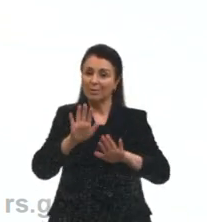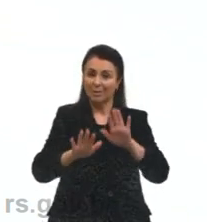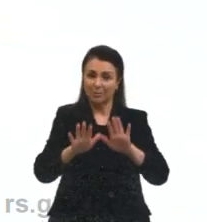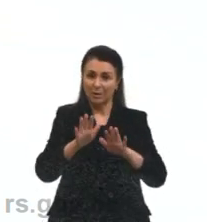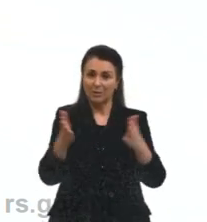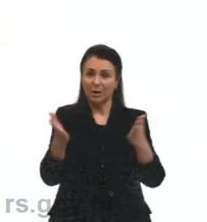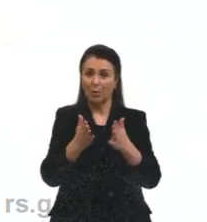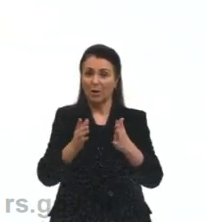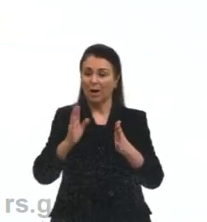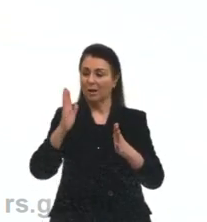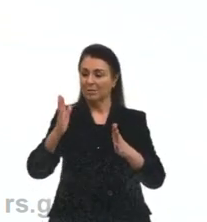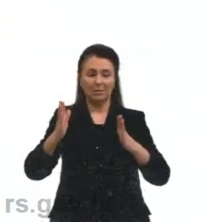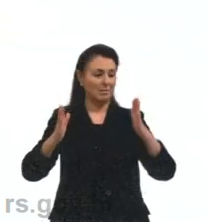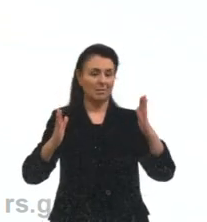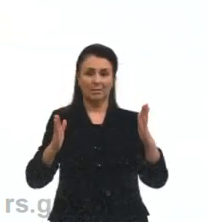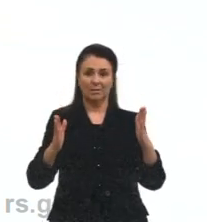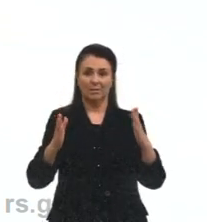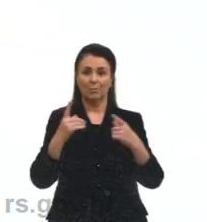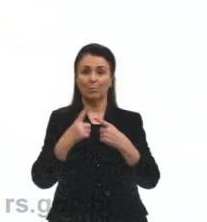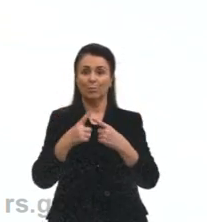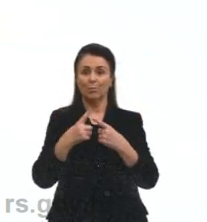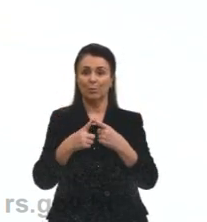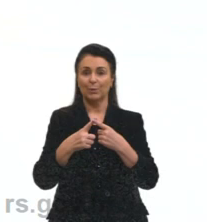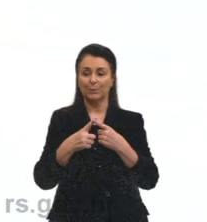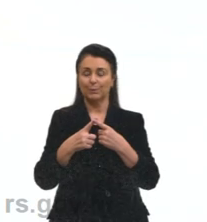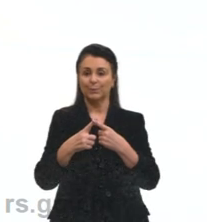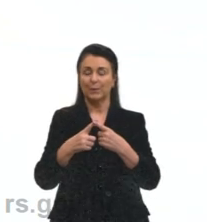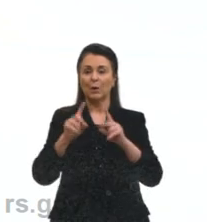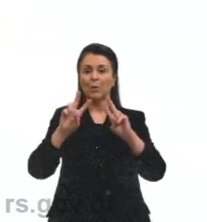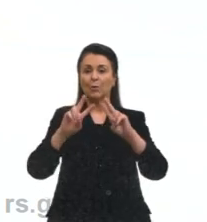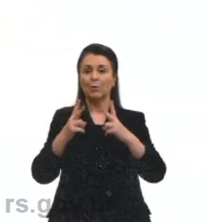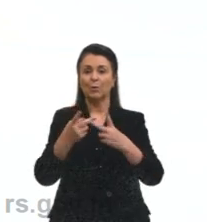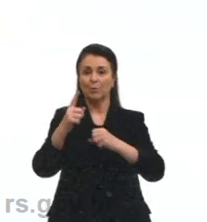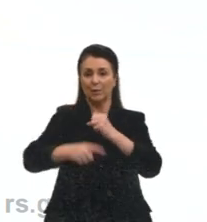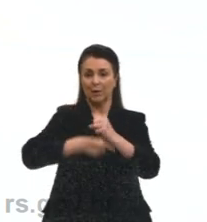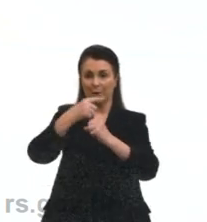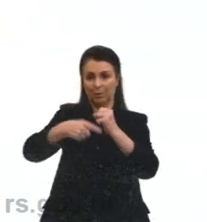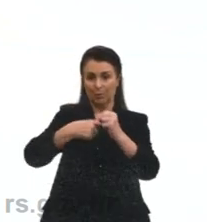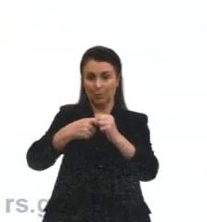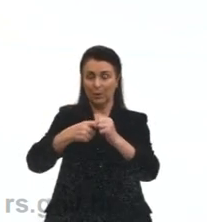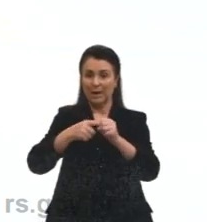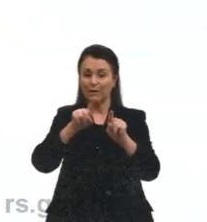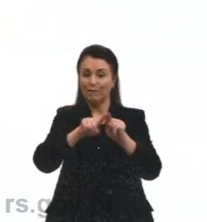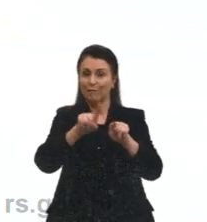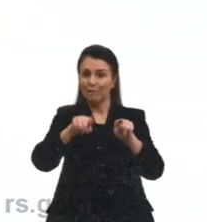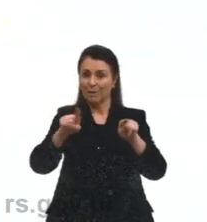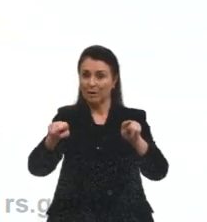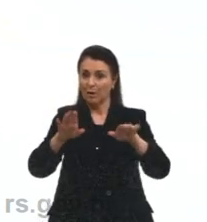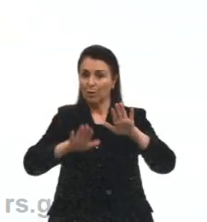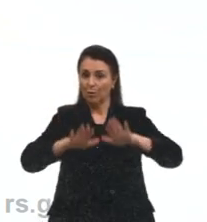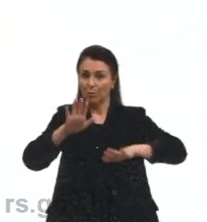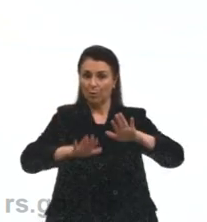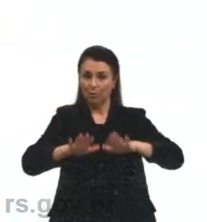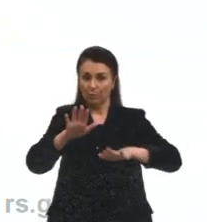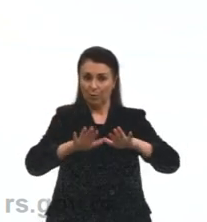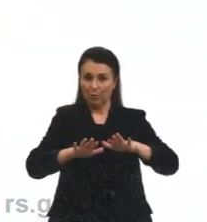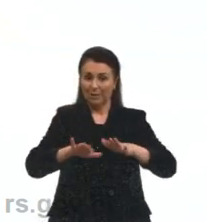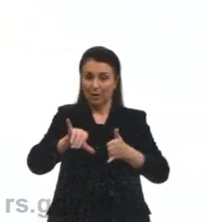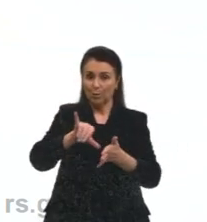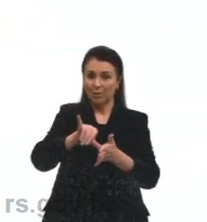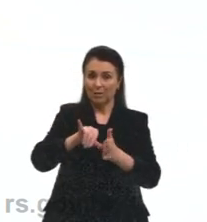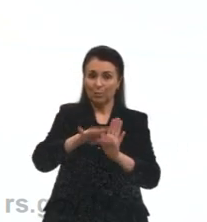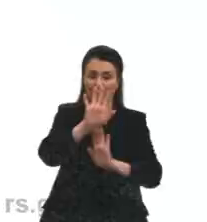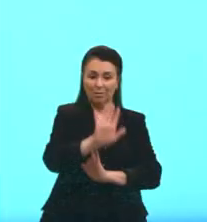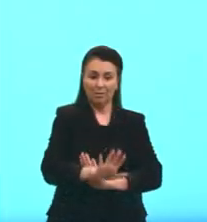o as extremidades tá porque o volume atômico ele vai variar conforme do centro da